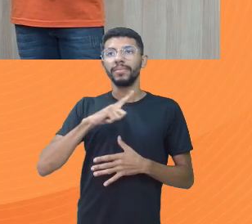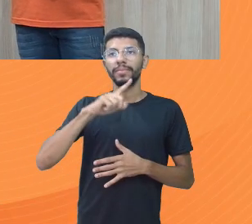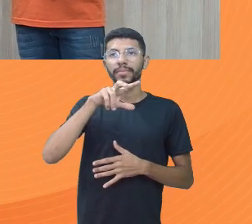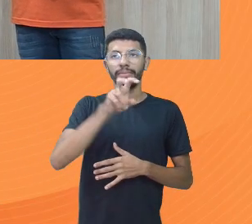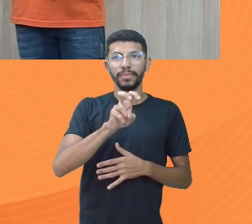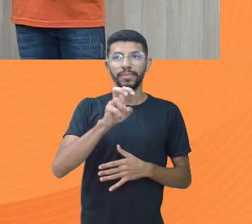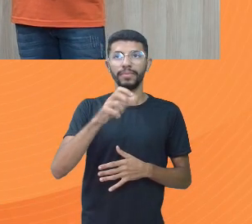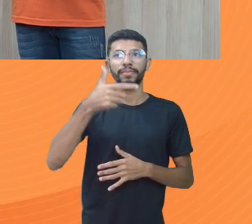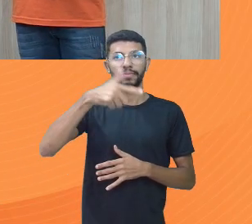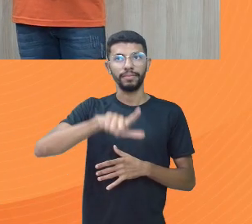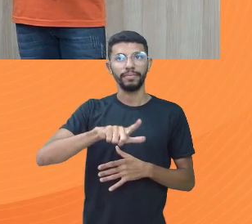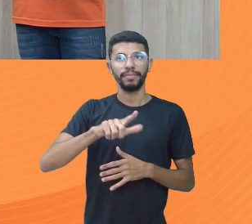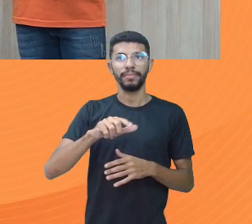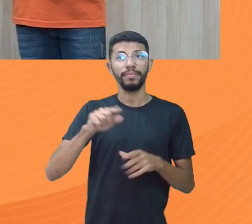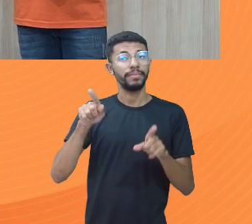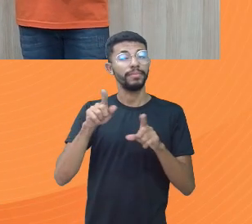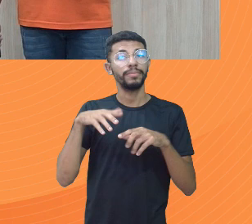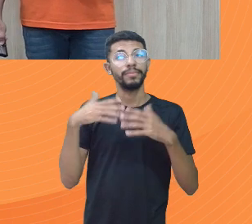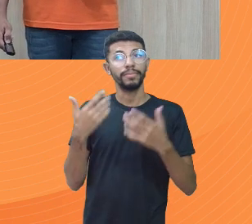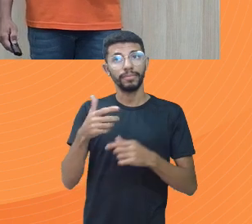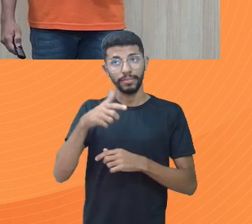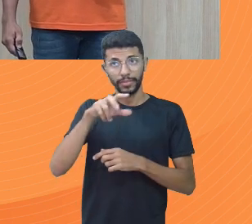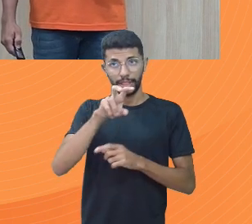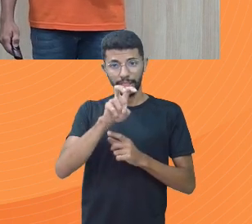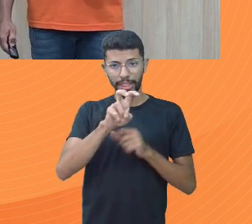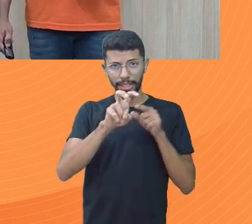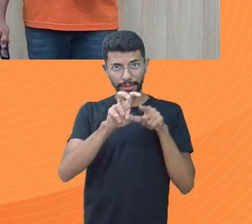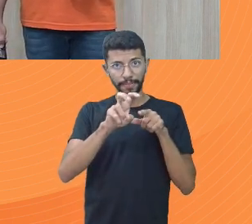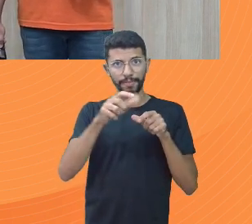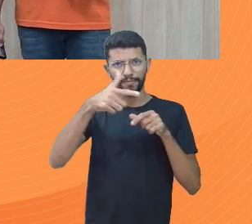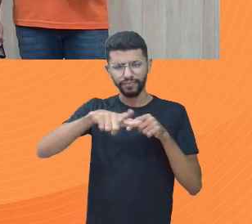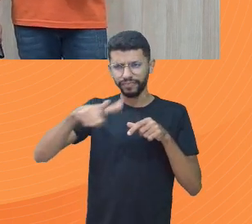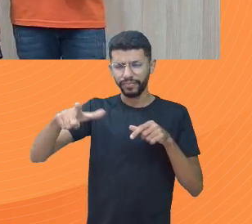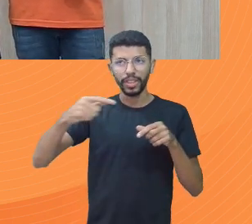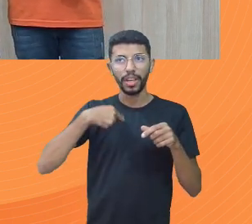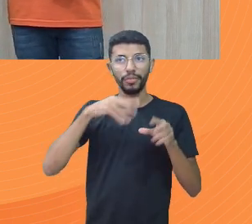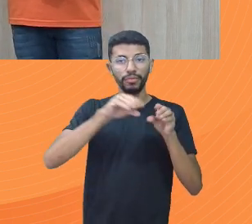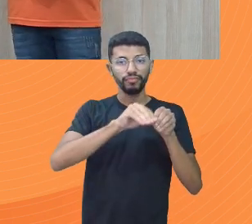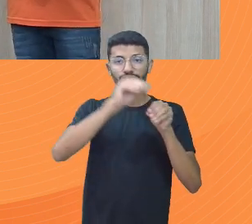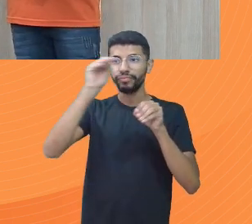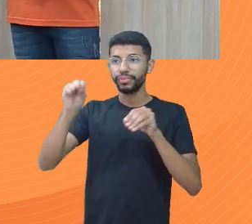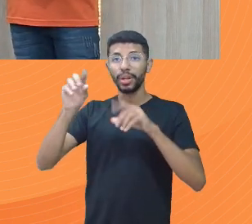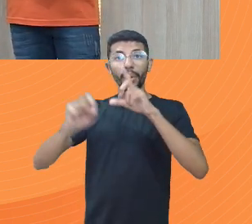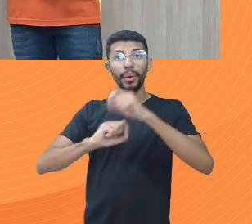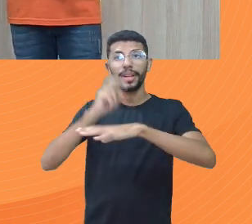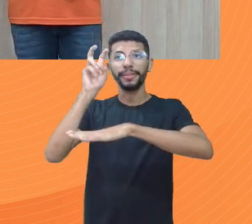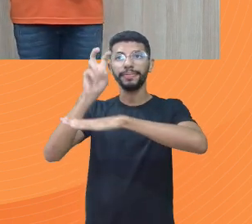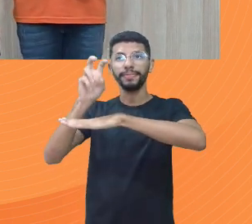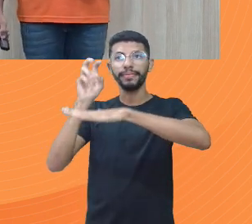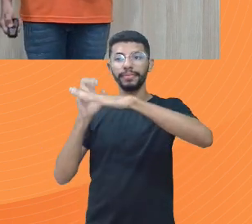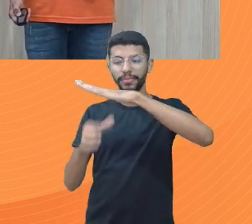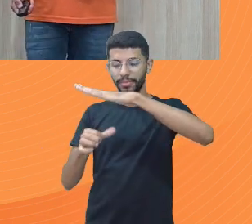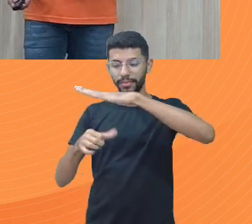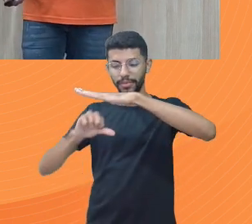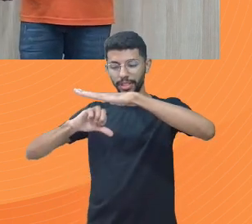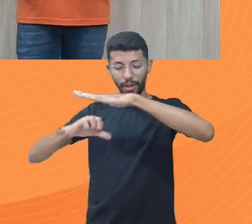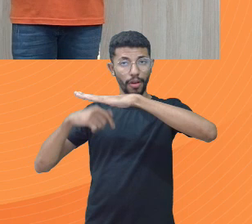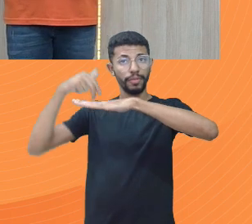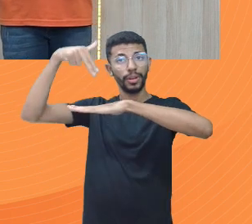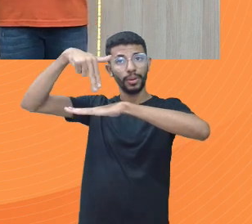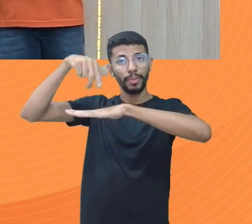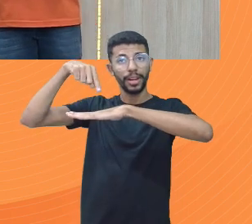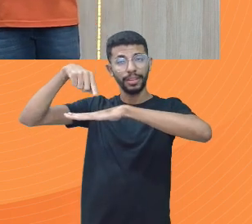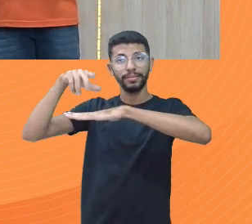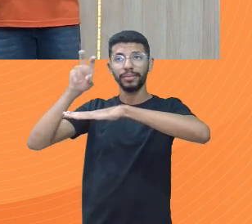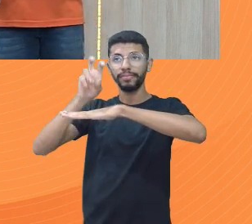que se repete e é justamente esse 5 que se repete que eu vou colocar como numerador. E aí, se eu